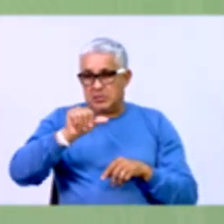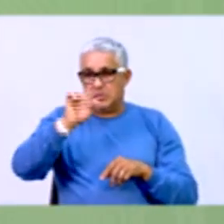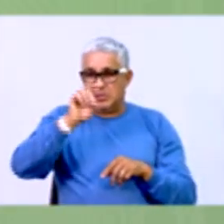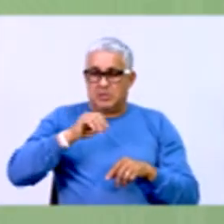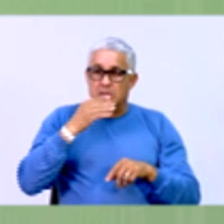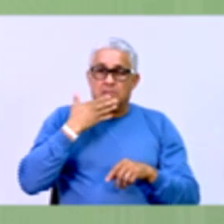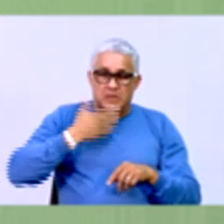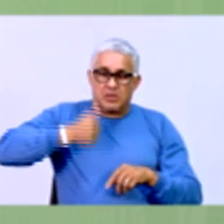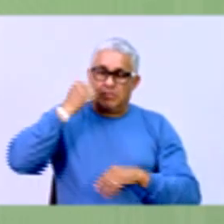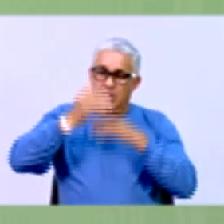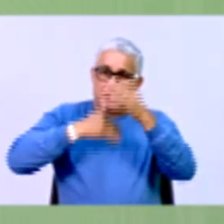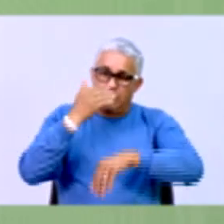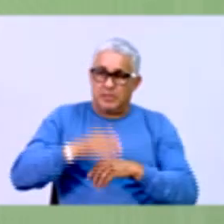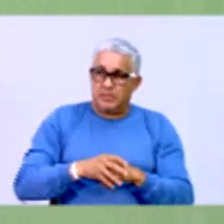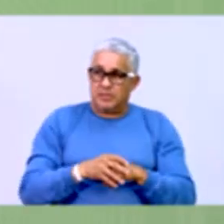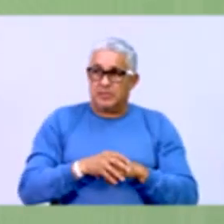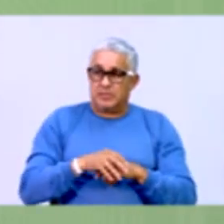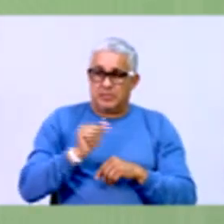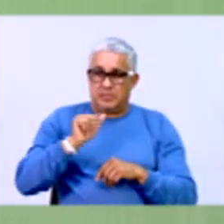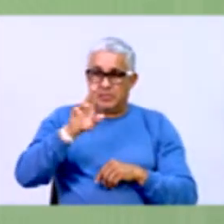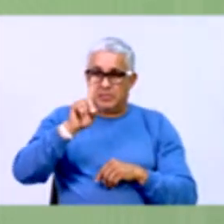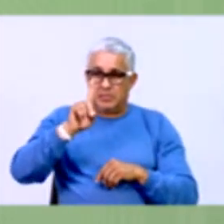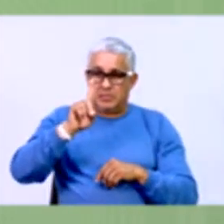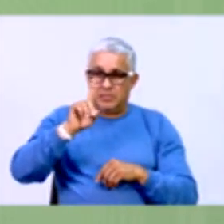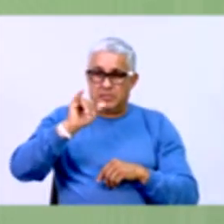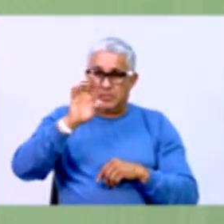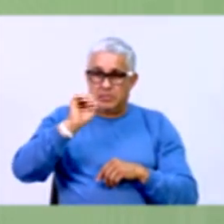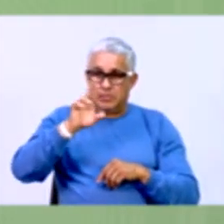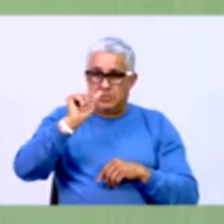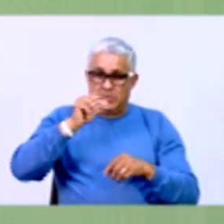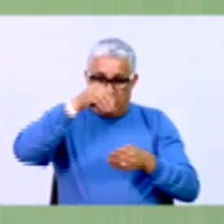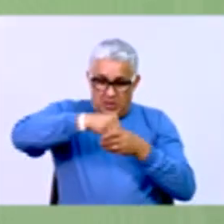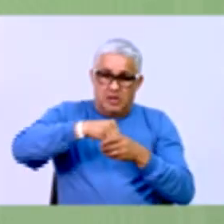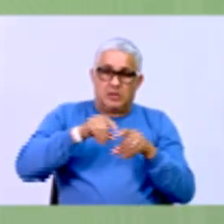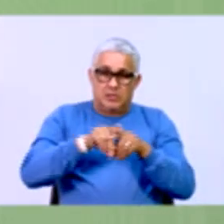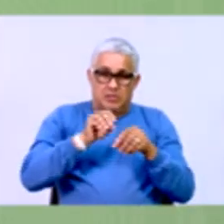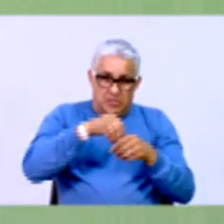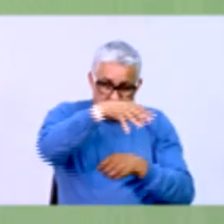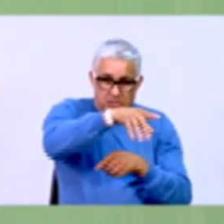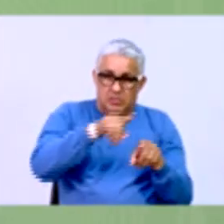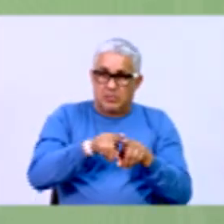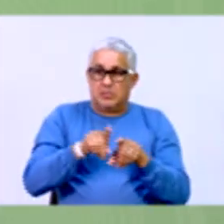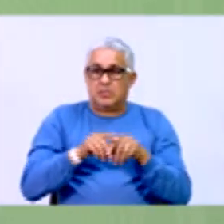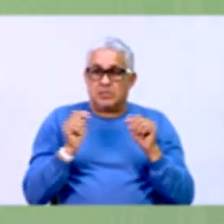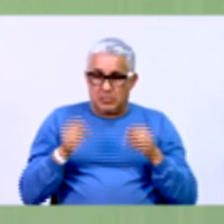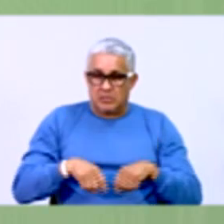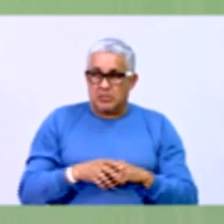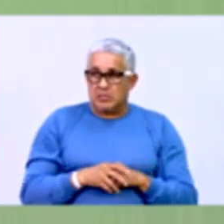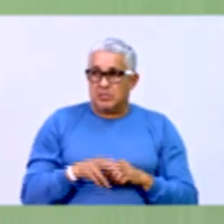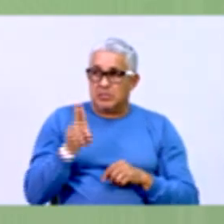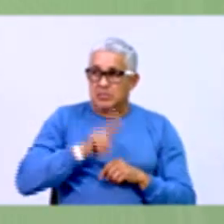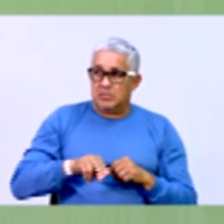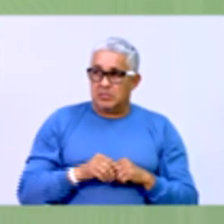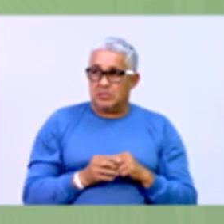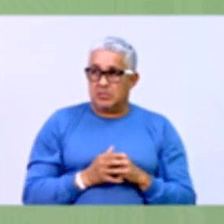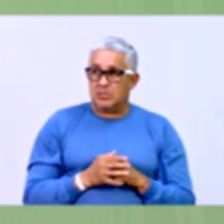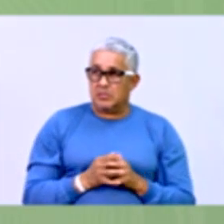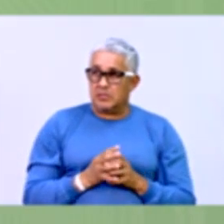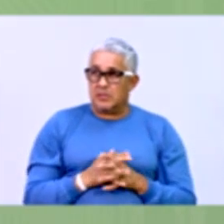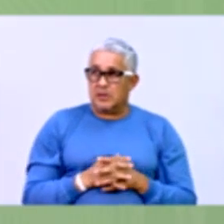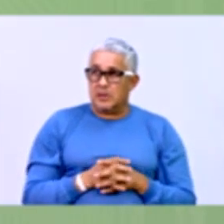auditoria prestada. Lembrando que isso serve tanto para a auditoria externa, as equipes, a empresa de auditoria externa, quanto também auditorias